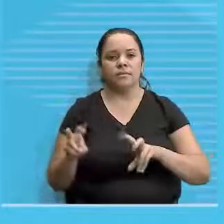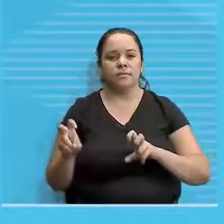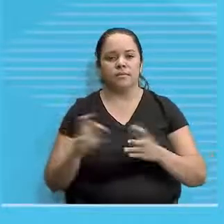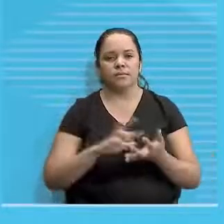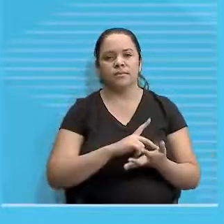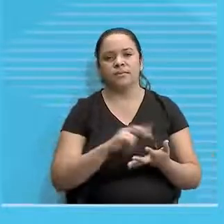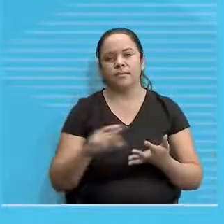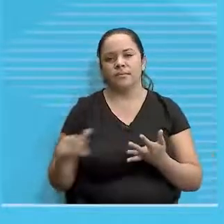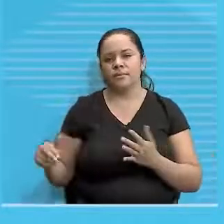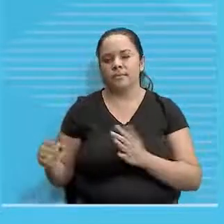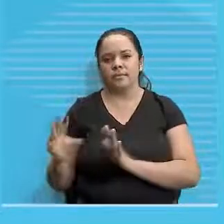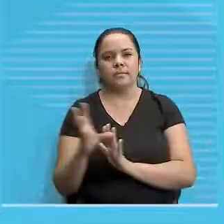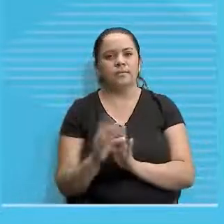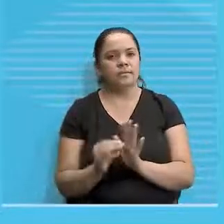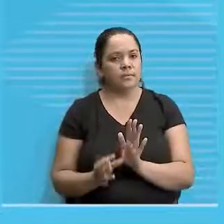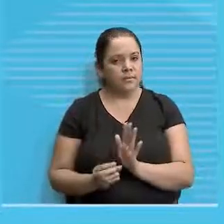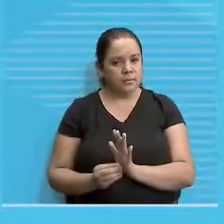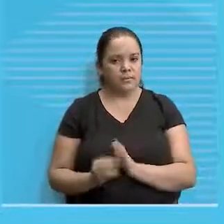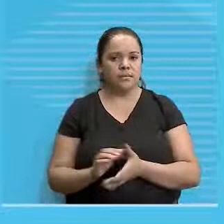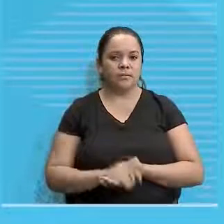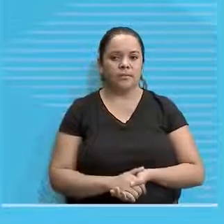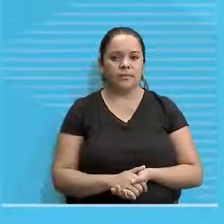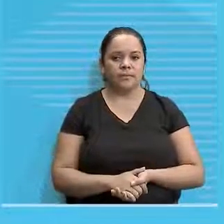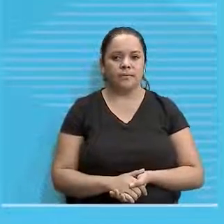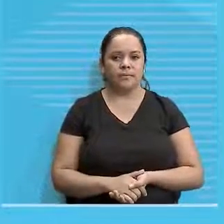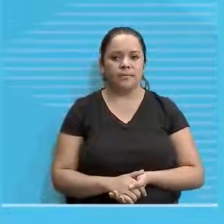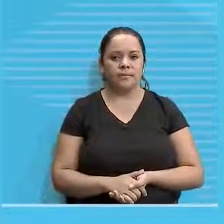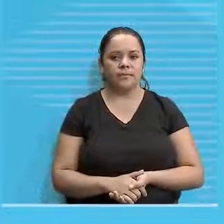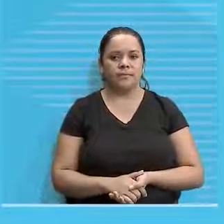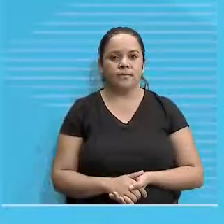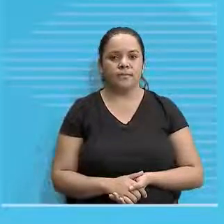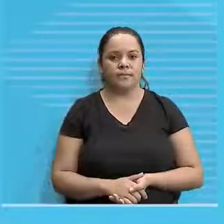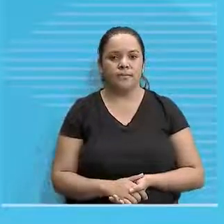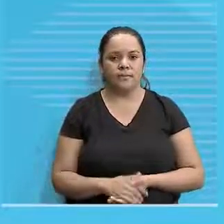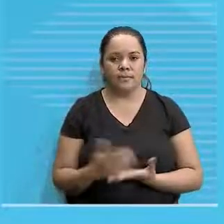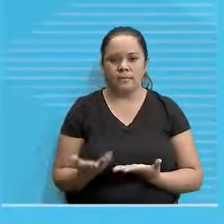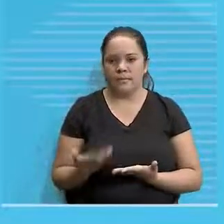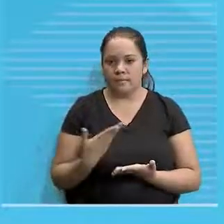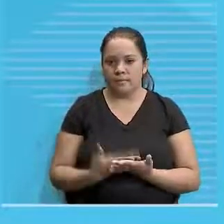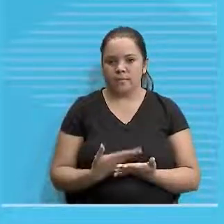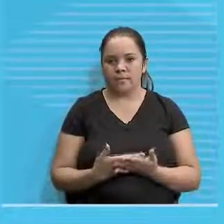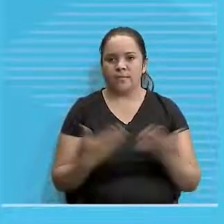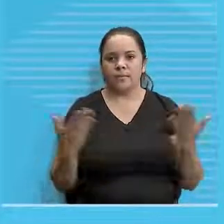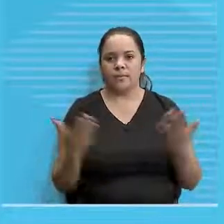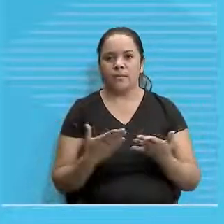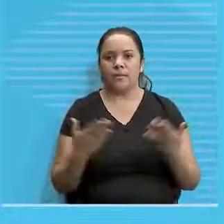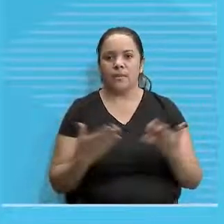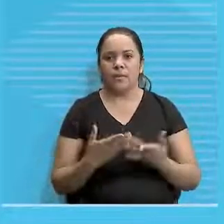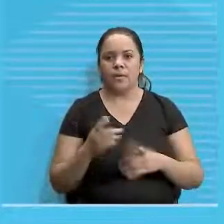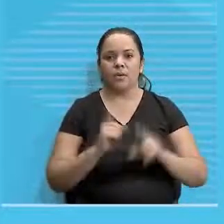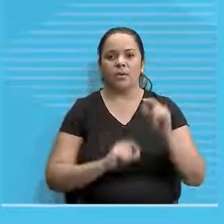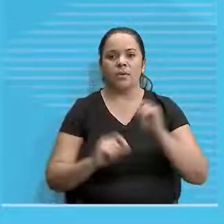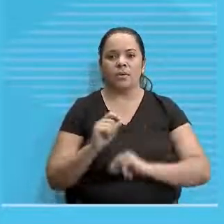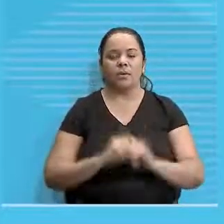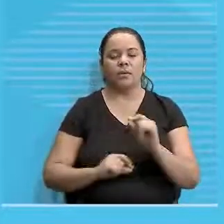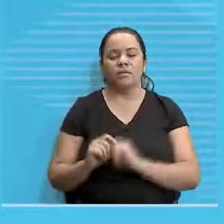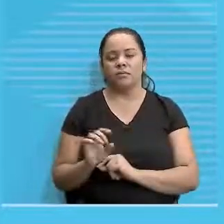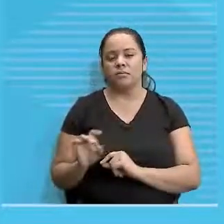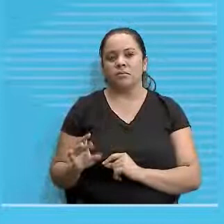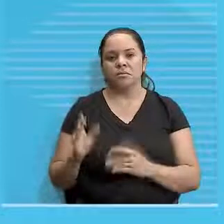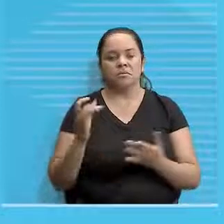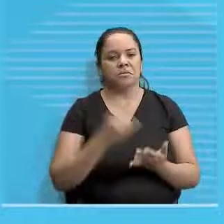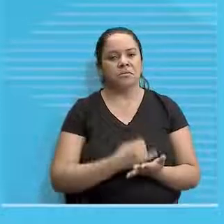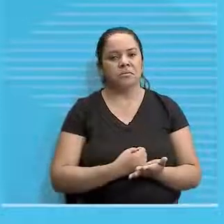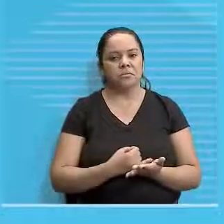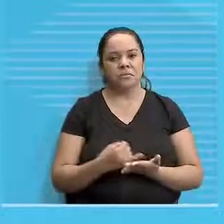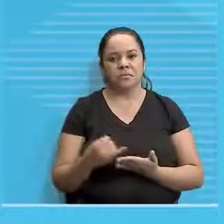disciplinas. Então, na nossa aula de hoje, como a gente está fazendo aqui, é apenas uma introdução, a